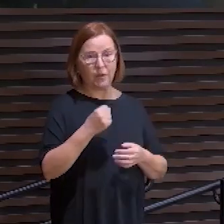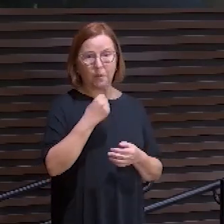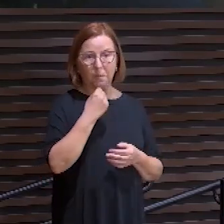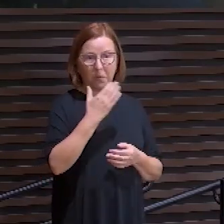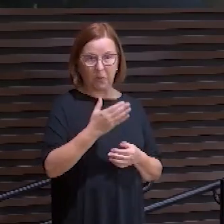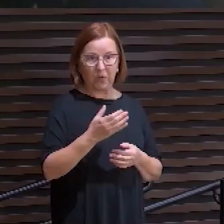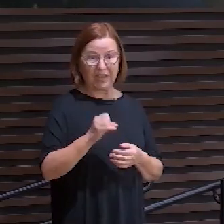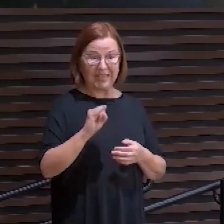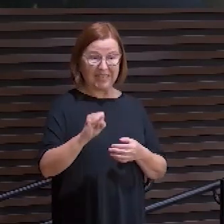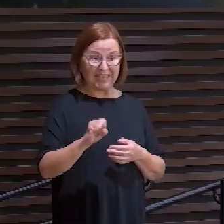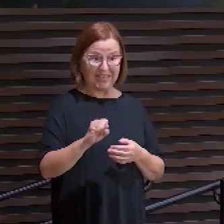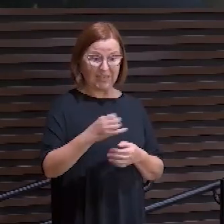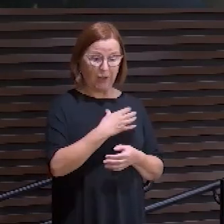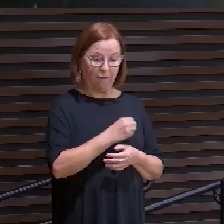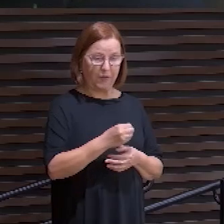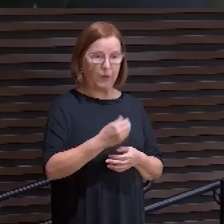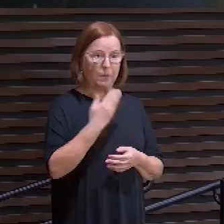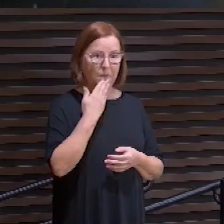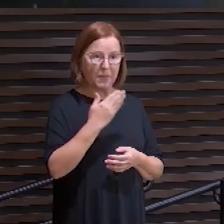educadamente.